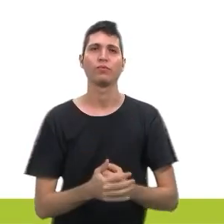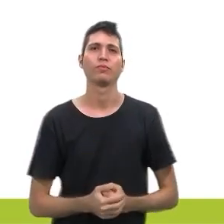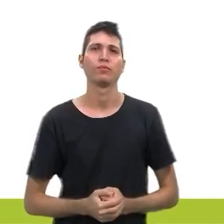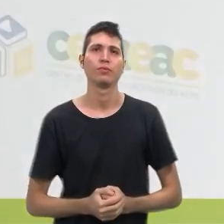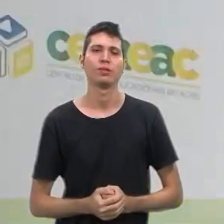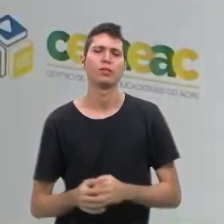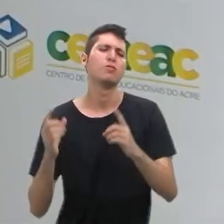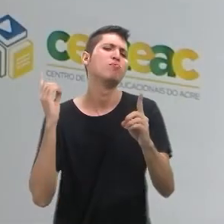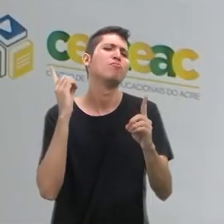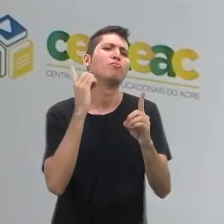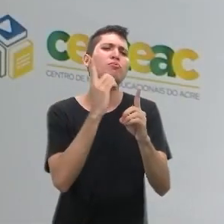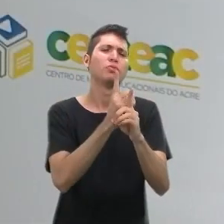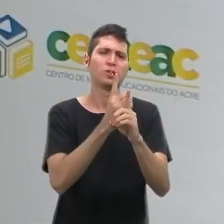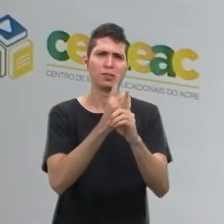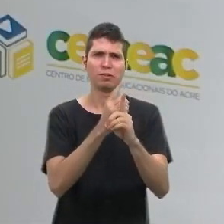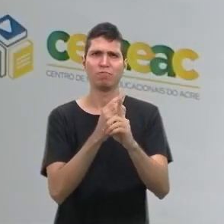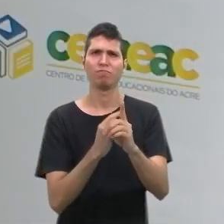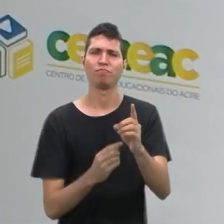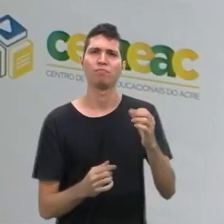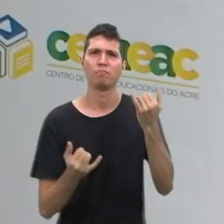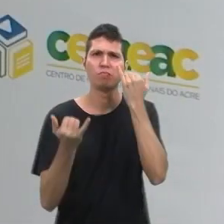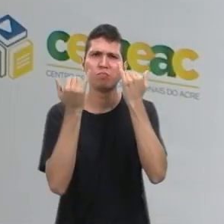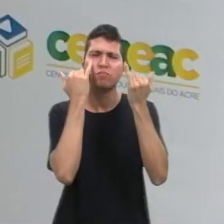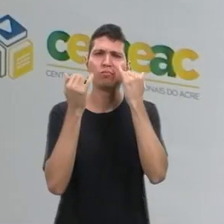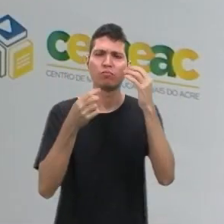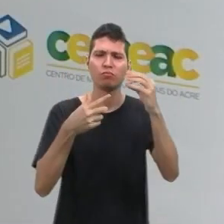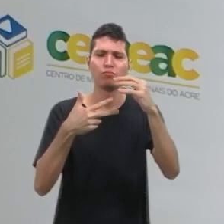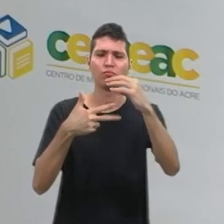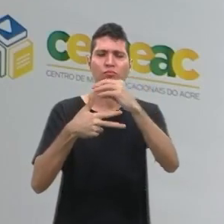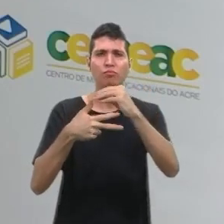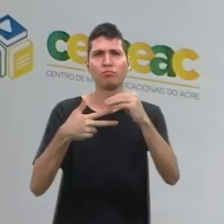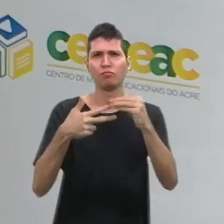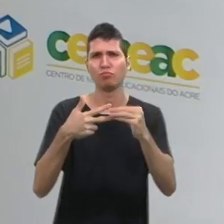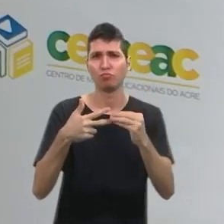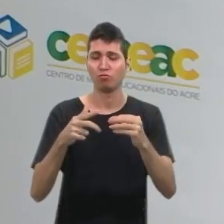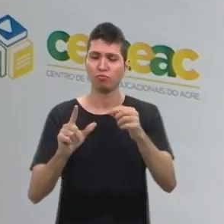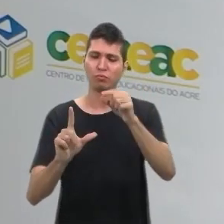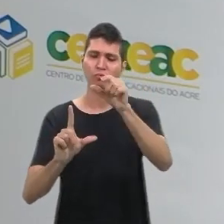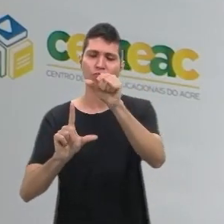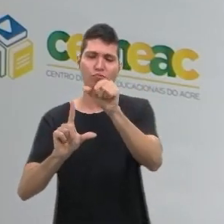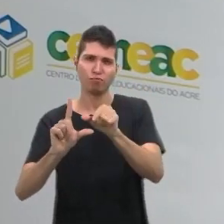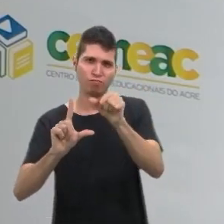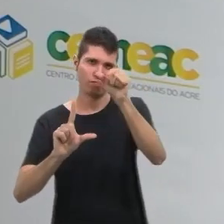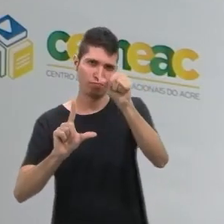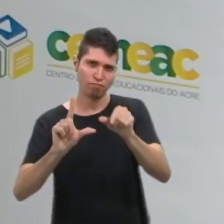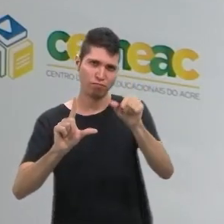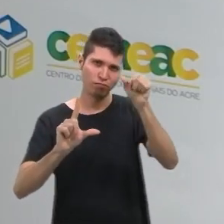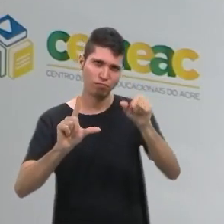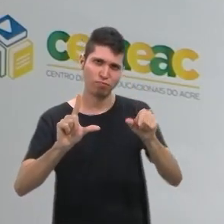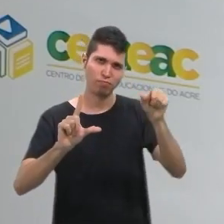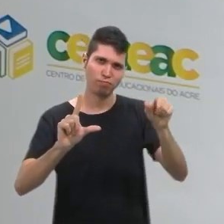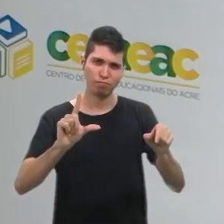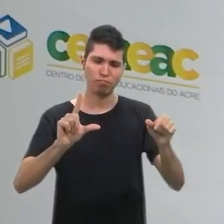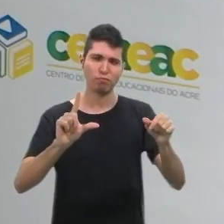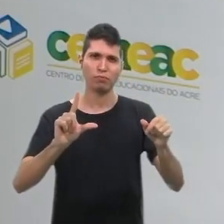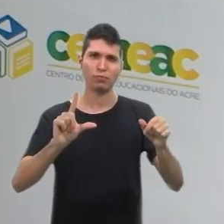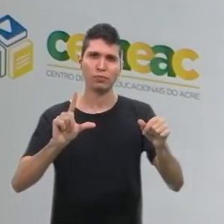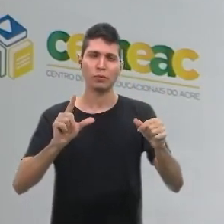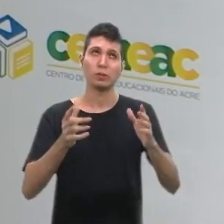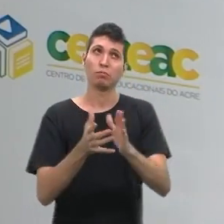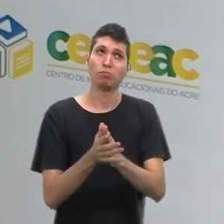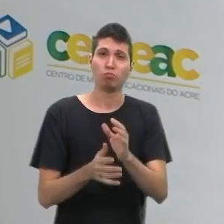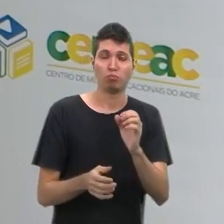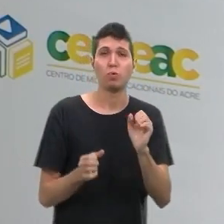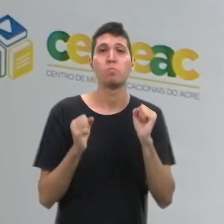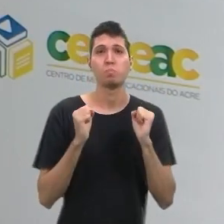posso encontrar esse tipo de informação no Enem? Você vai encontrar em gráficos, né? Gráficos de linha, você vai encontrar em gráficos